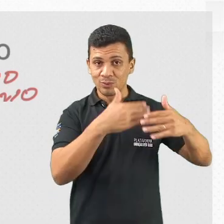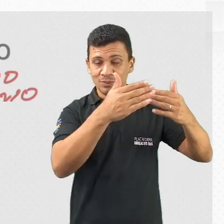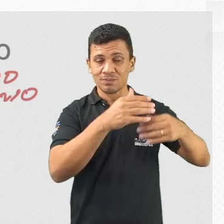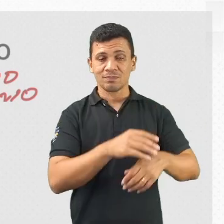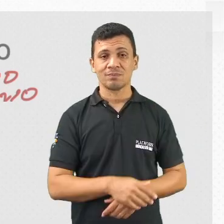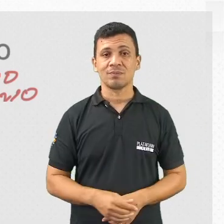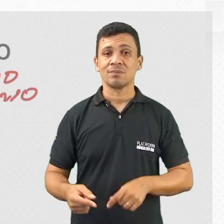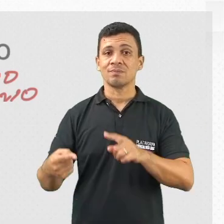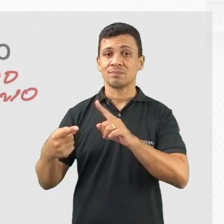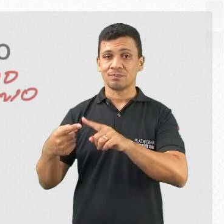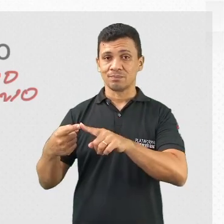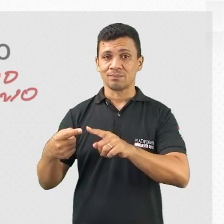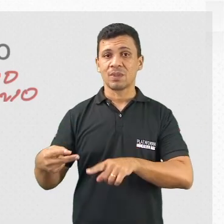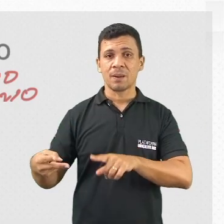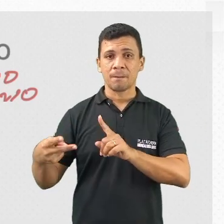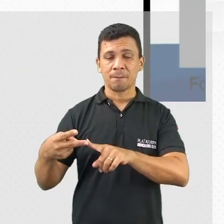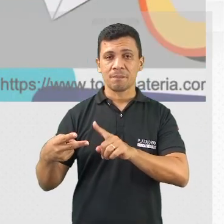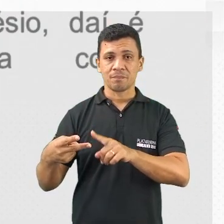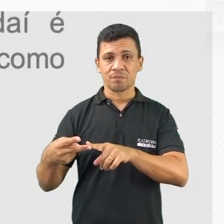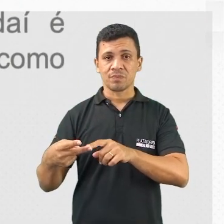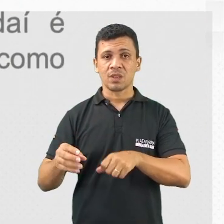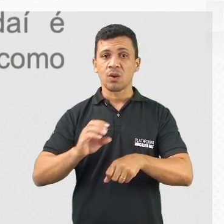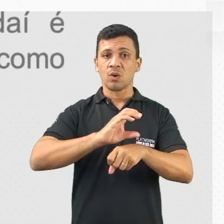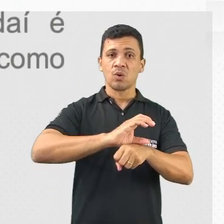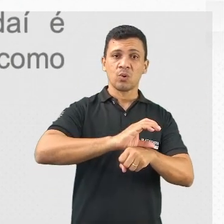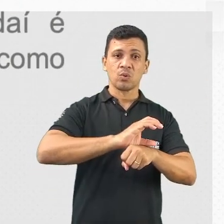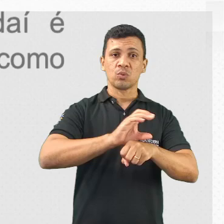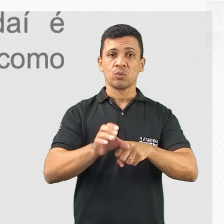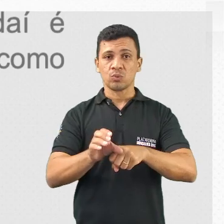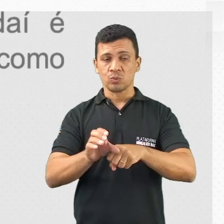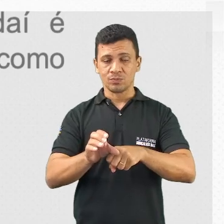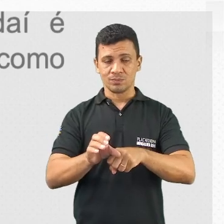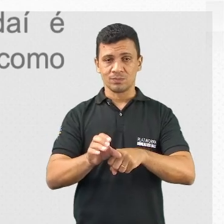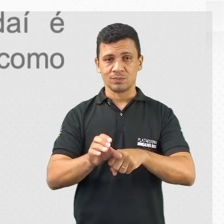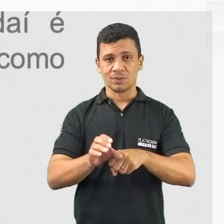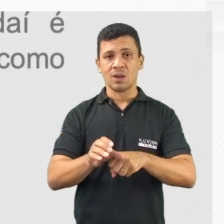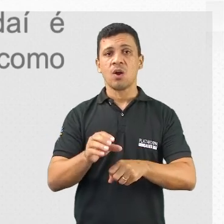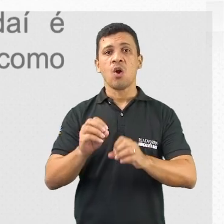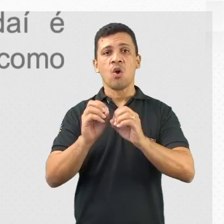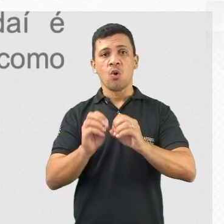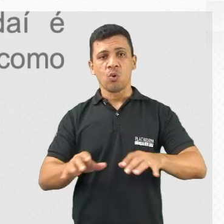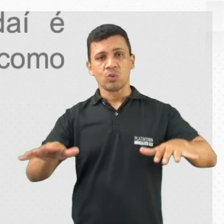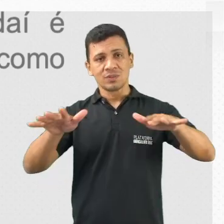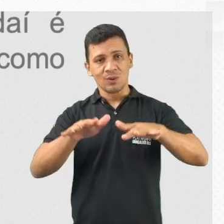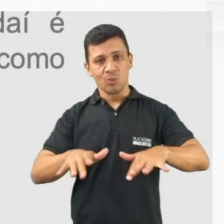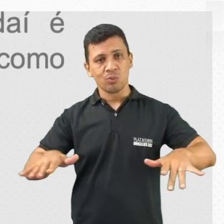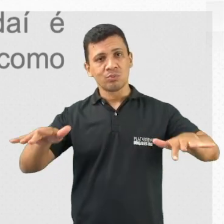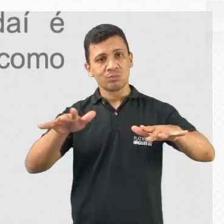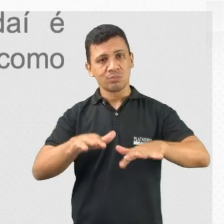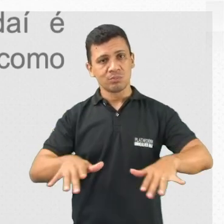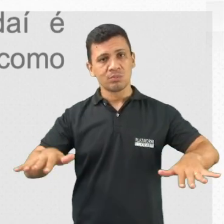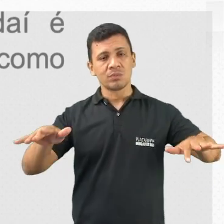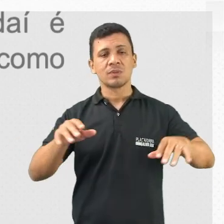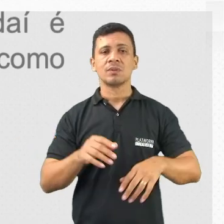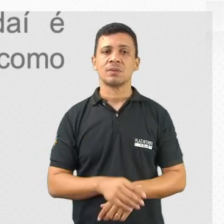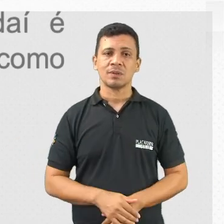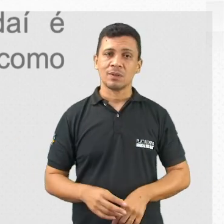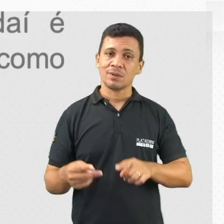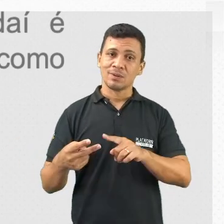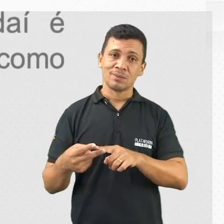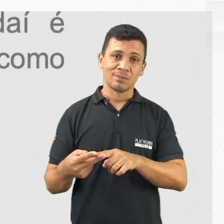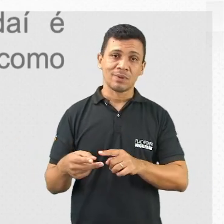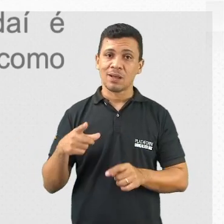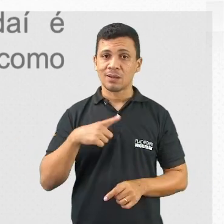crosta continental. Vamos para a próxima. Crosta oceânica, Marcos, tá? A crosta oceânica, como eu disse para você, é a que recobre o fundo